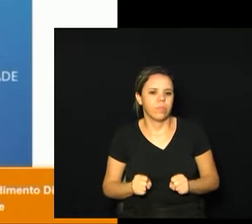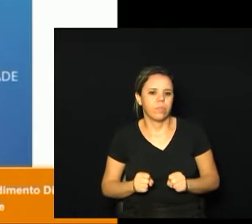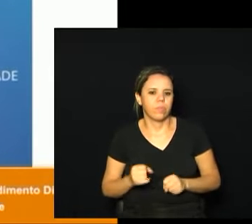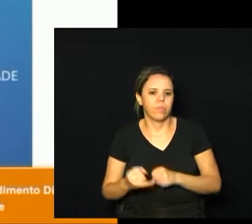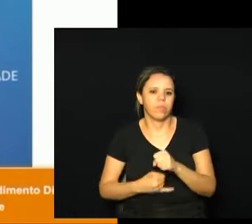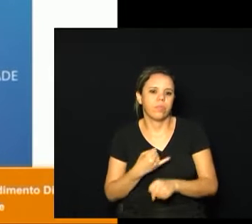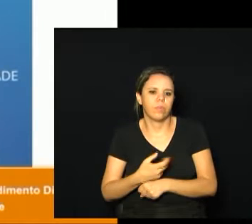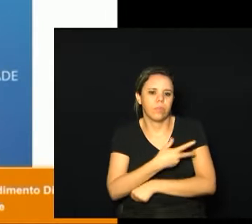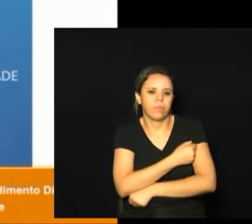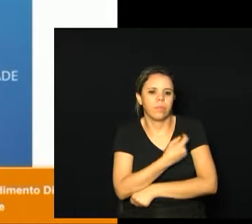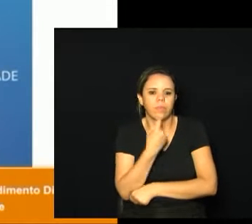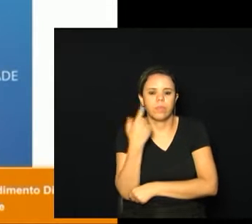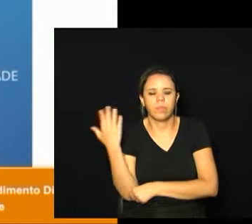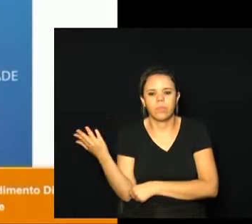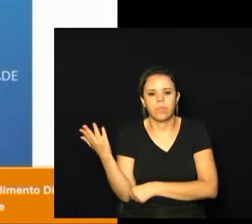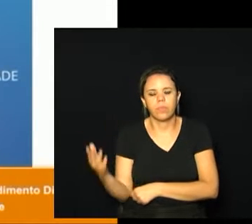site